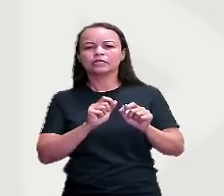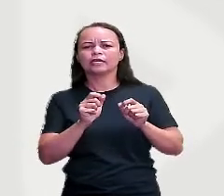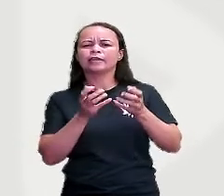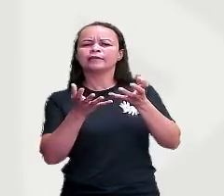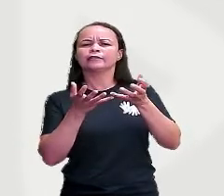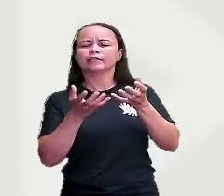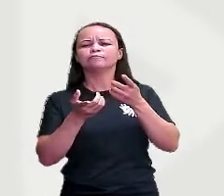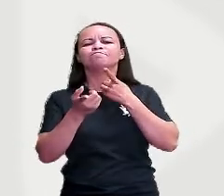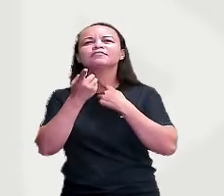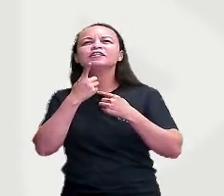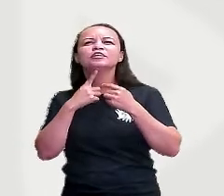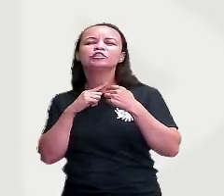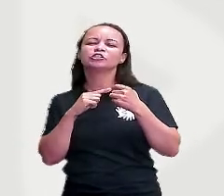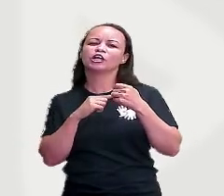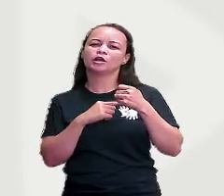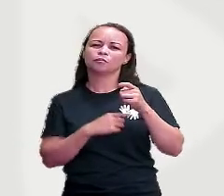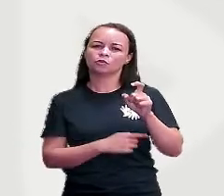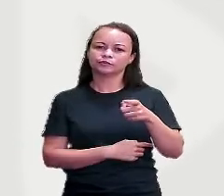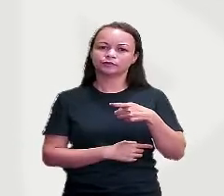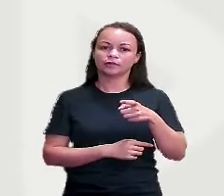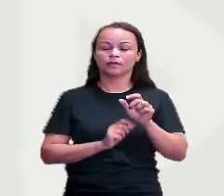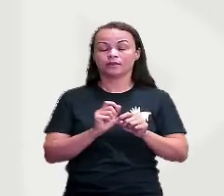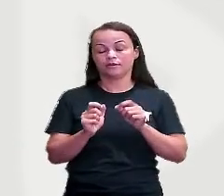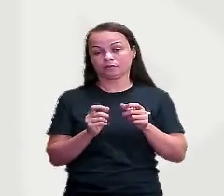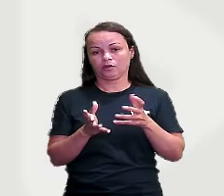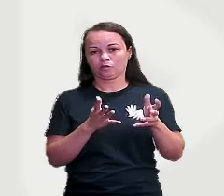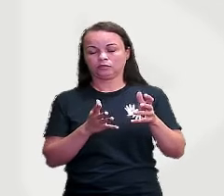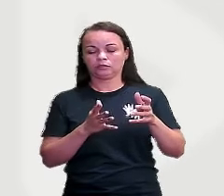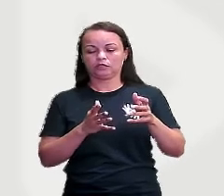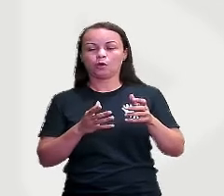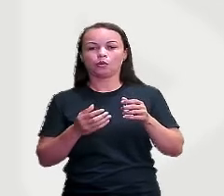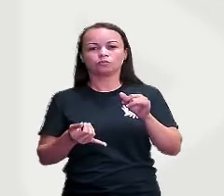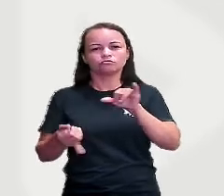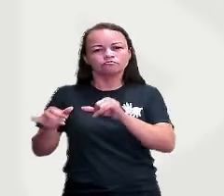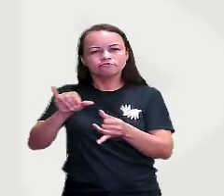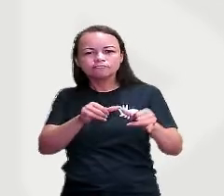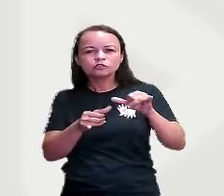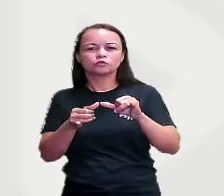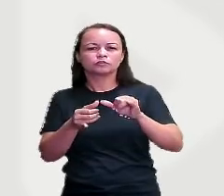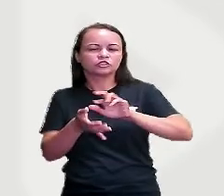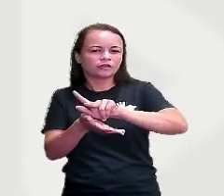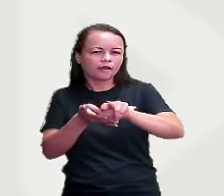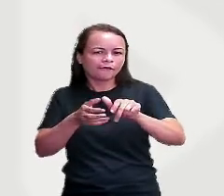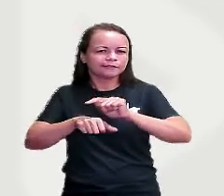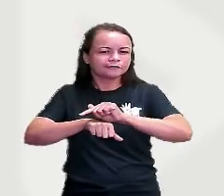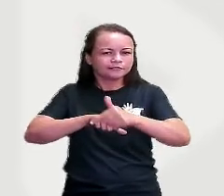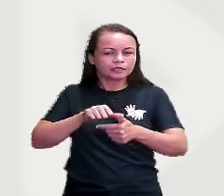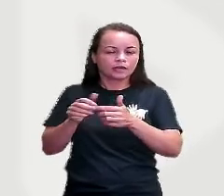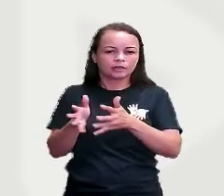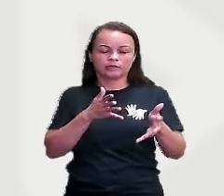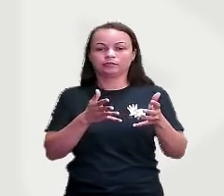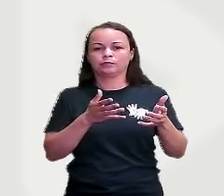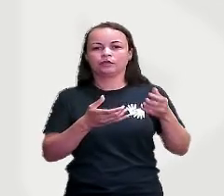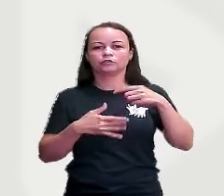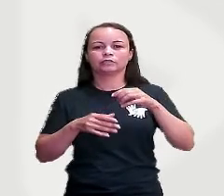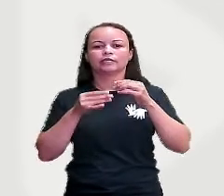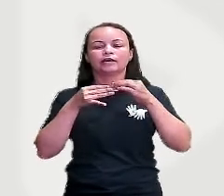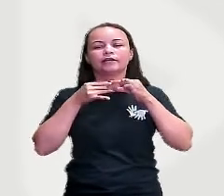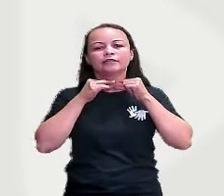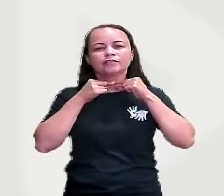quem nós desejamos ser. São substâncias químicas específicas fabricadas pelo sistema